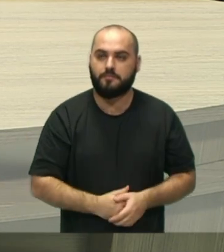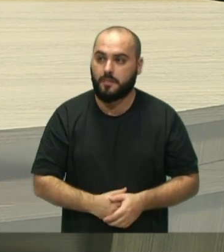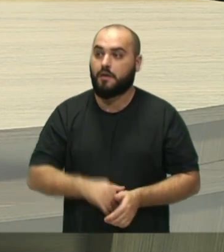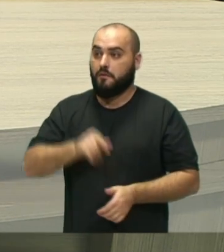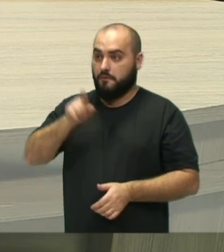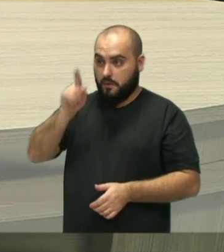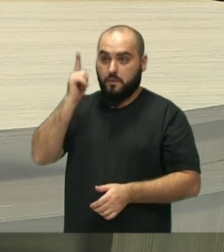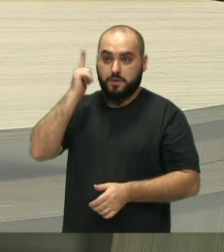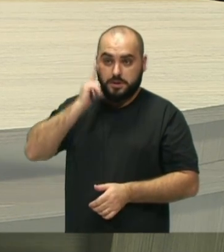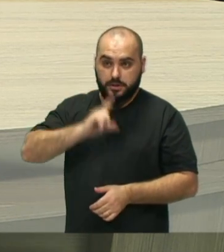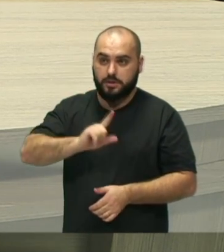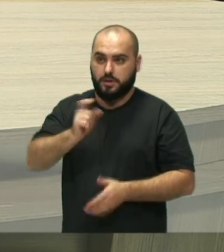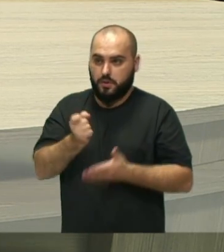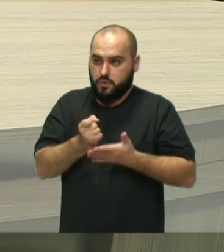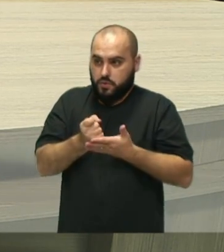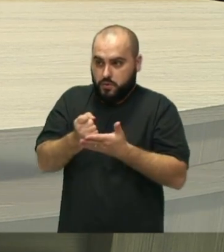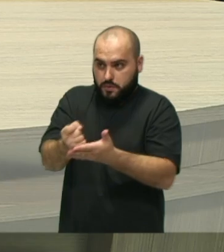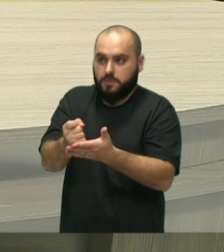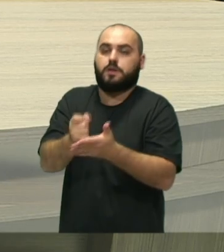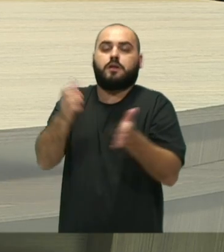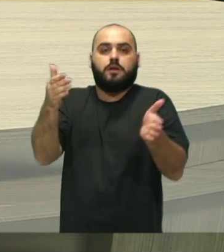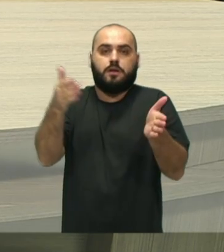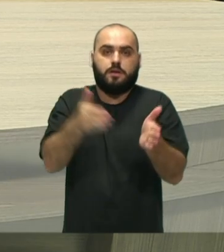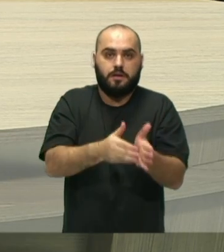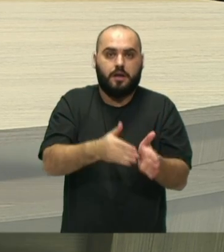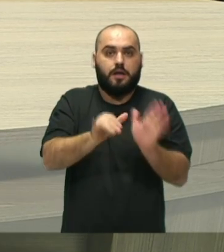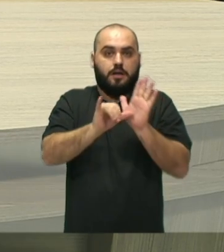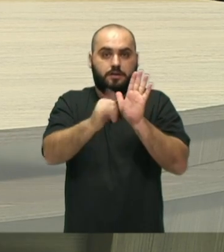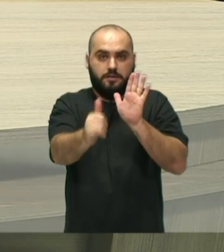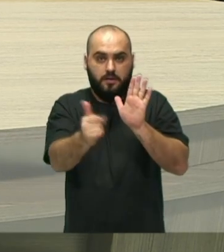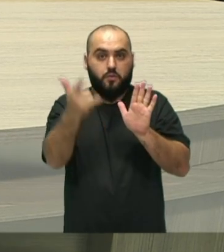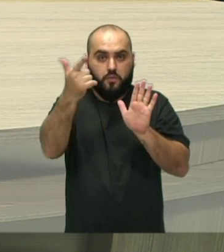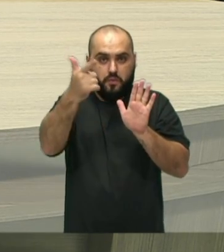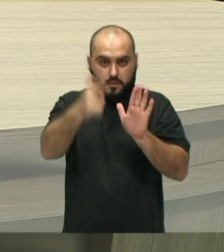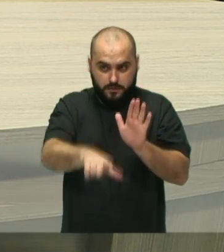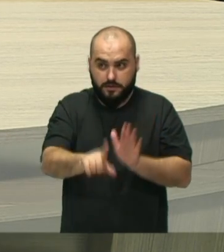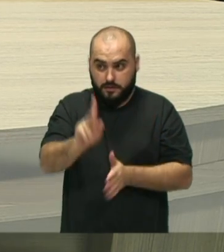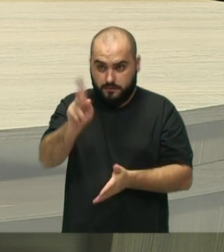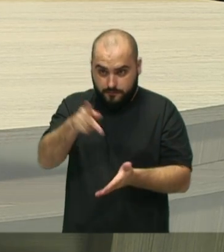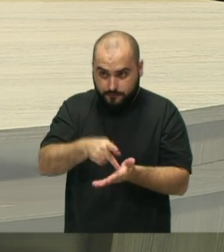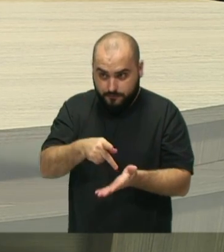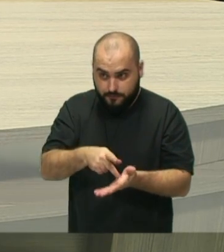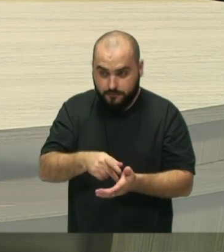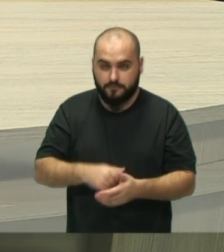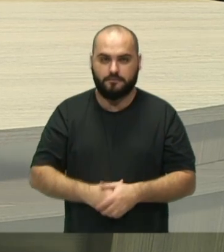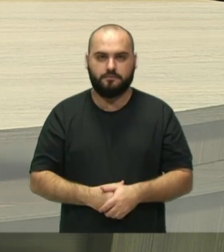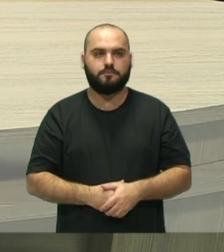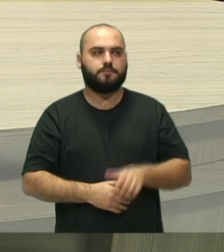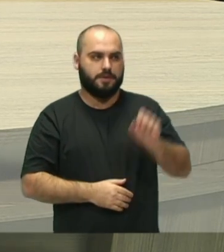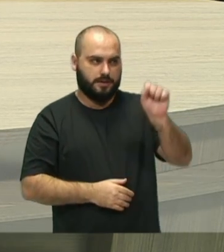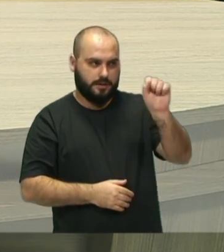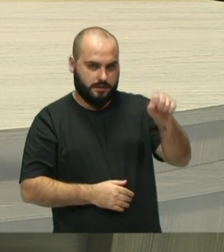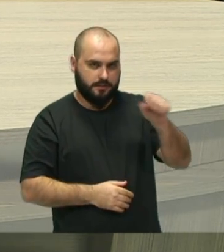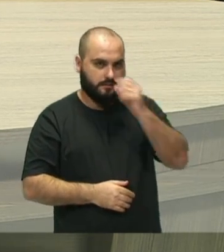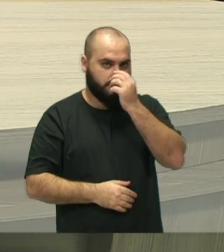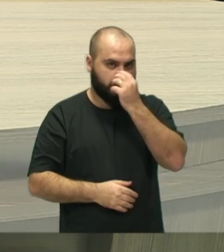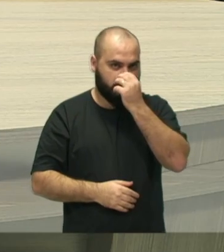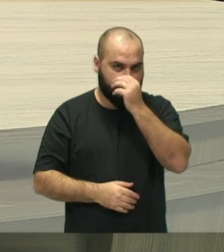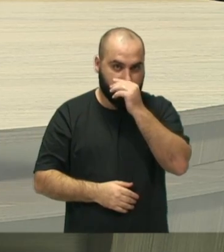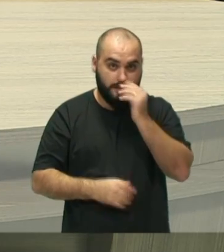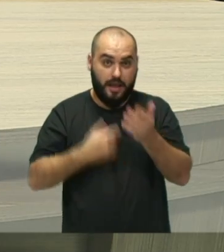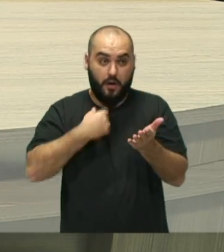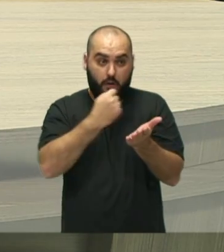premiada, digamos assim, com a publicação pelo edital, é isso? Eu